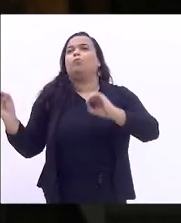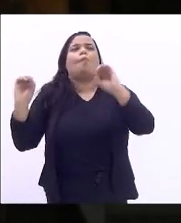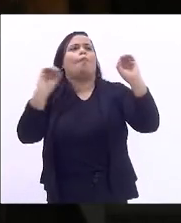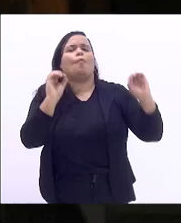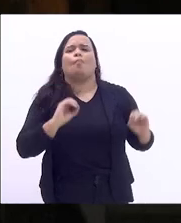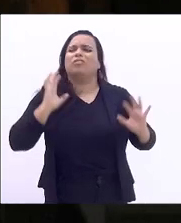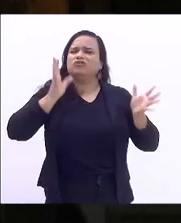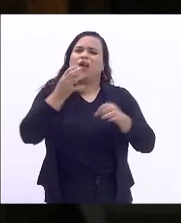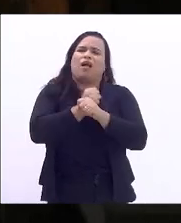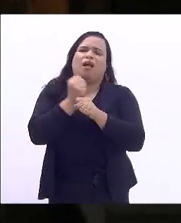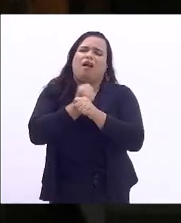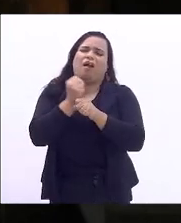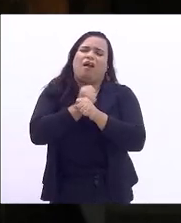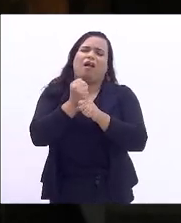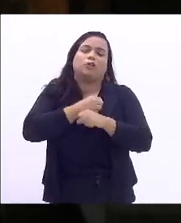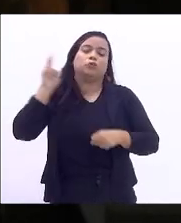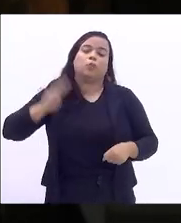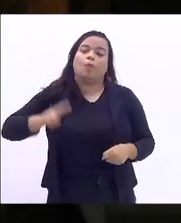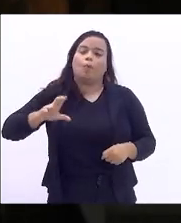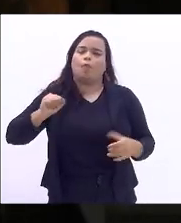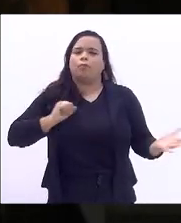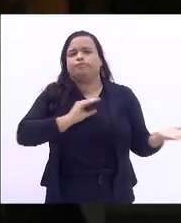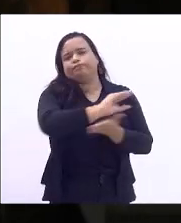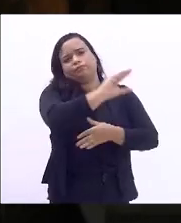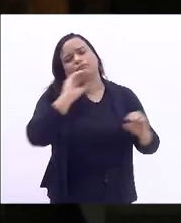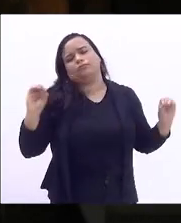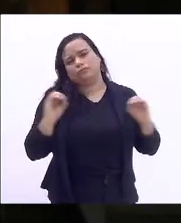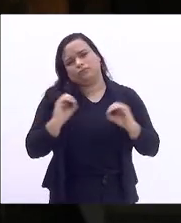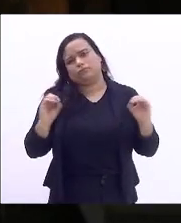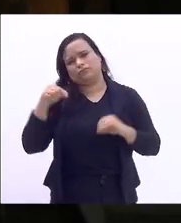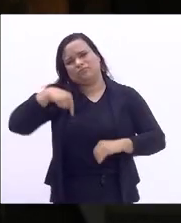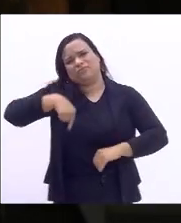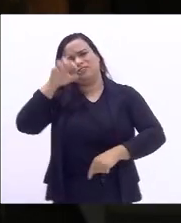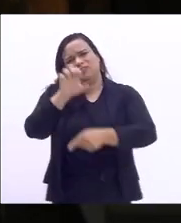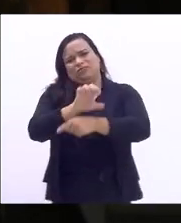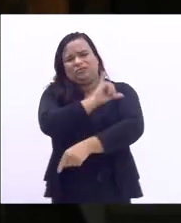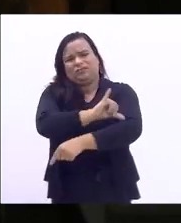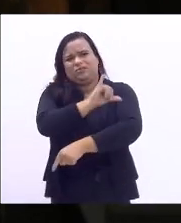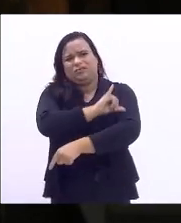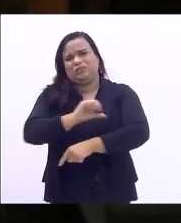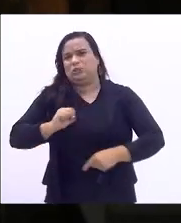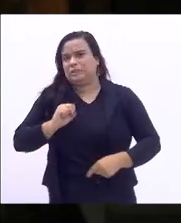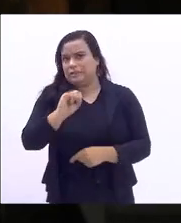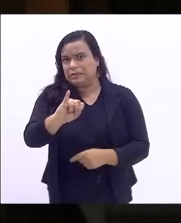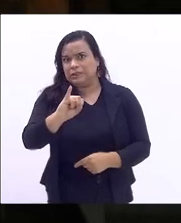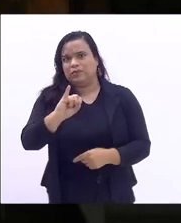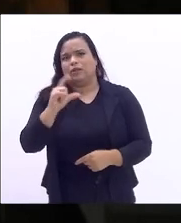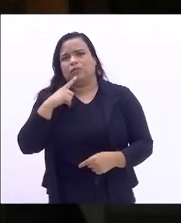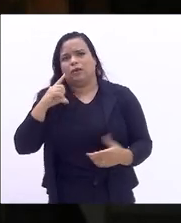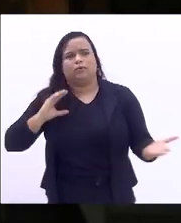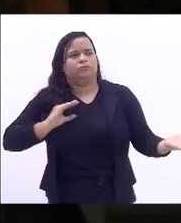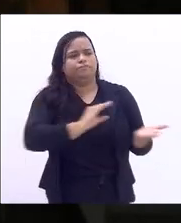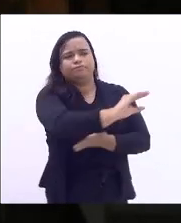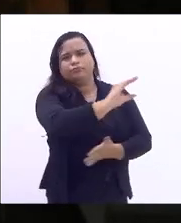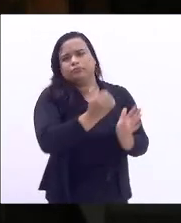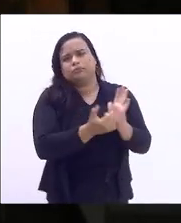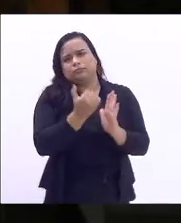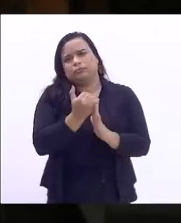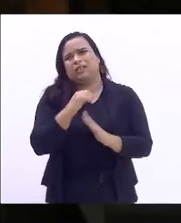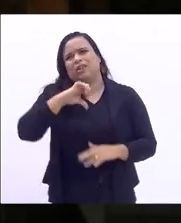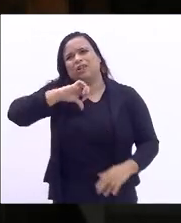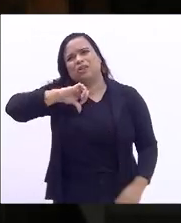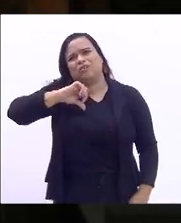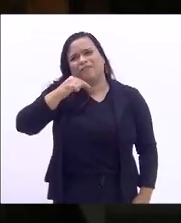compensação Só eu o estado do Rio de Janeiro se fosse ser compensado de